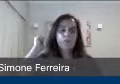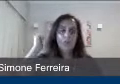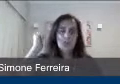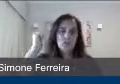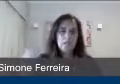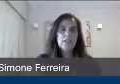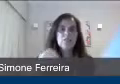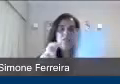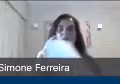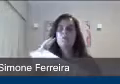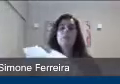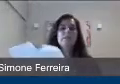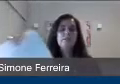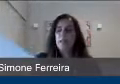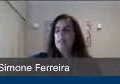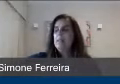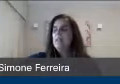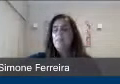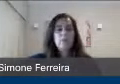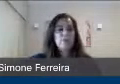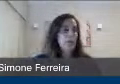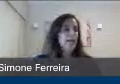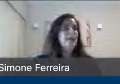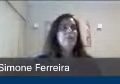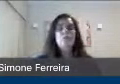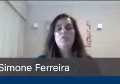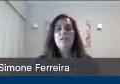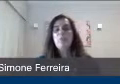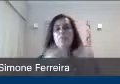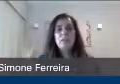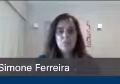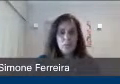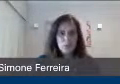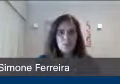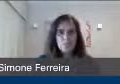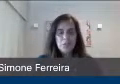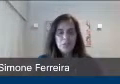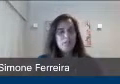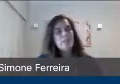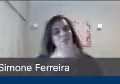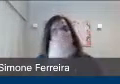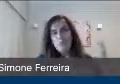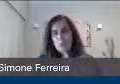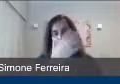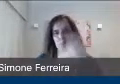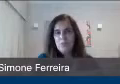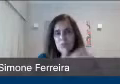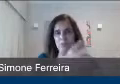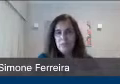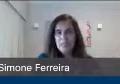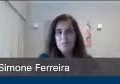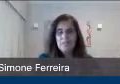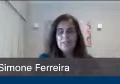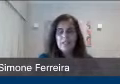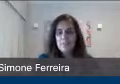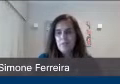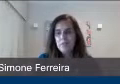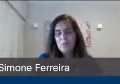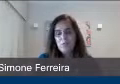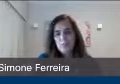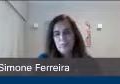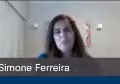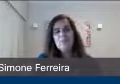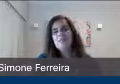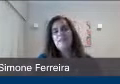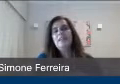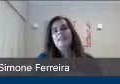se vocês forem no nosso Instagram e no Facebook também. Mas vamos lá, vamos falar por que estudar nos Estados Unidos, né? Eu, de propósito, deixei o slide na tela para que